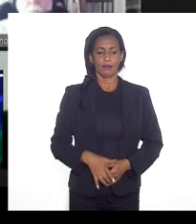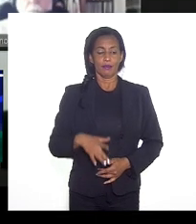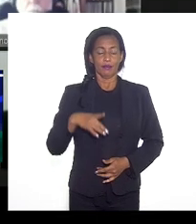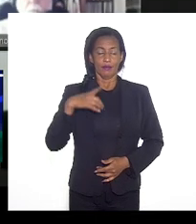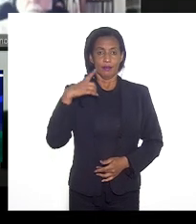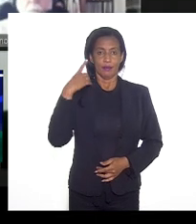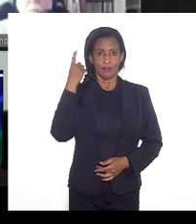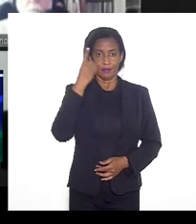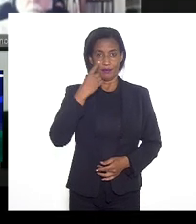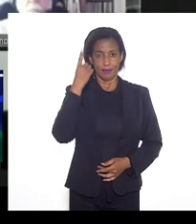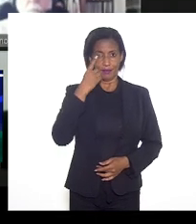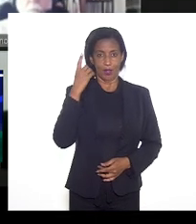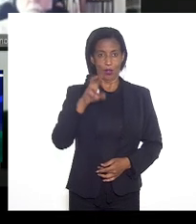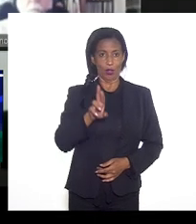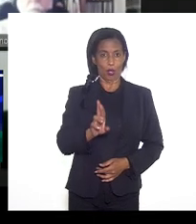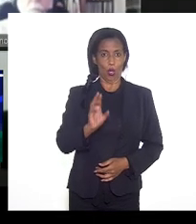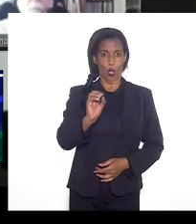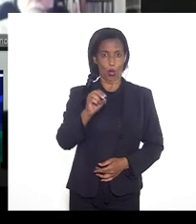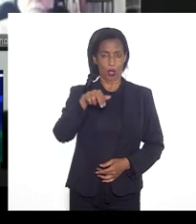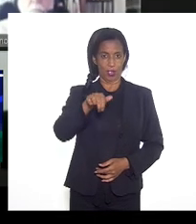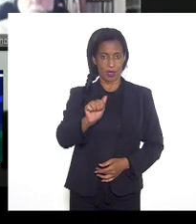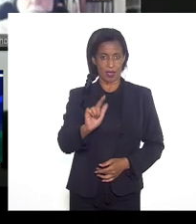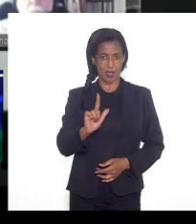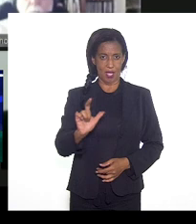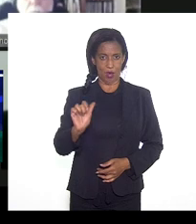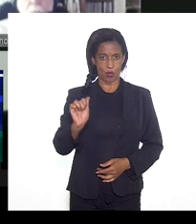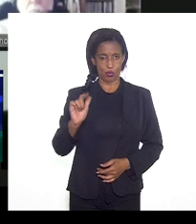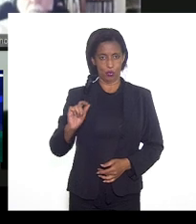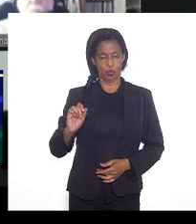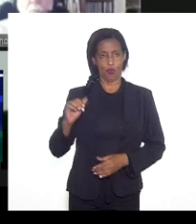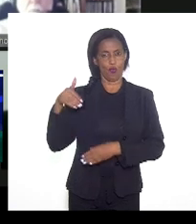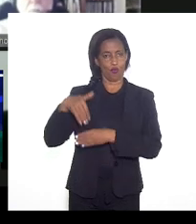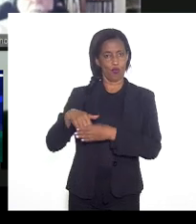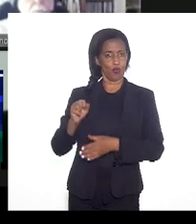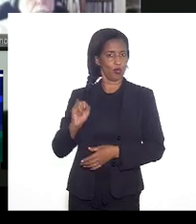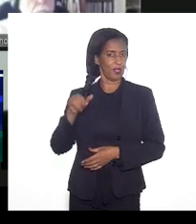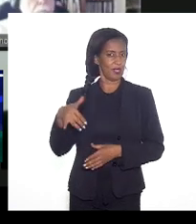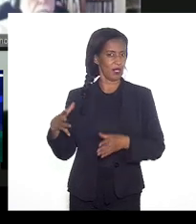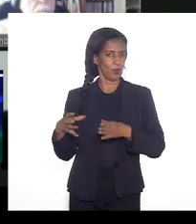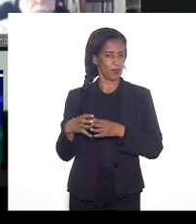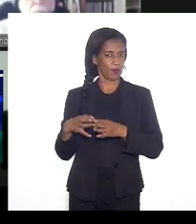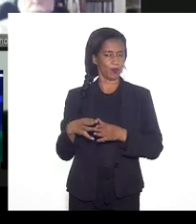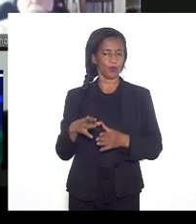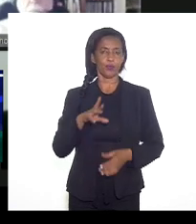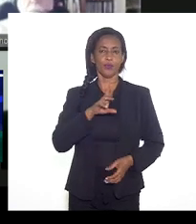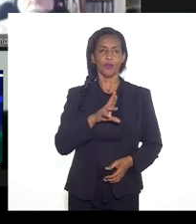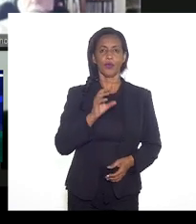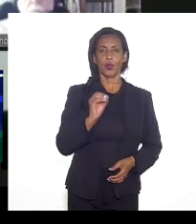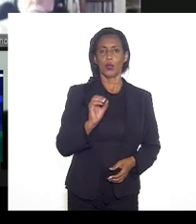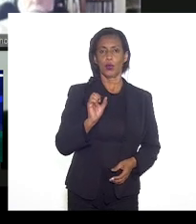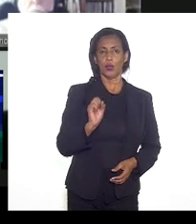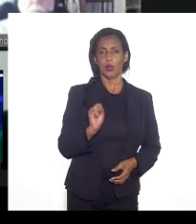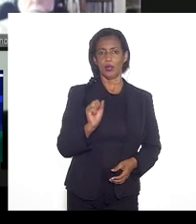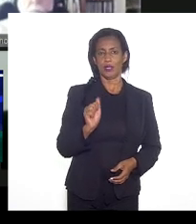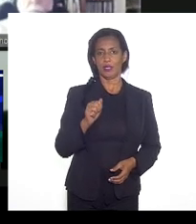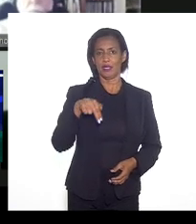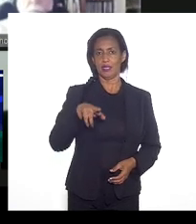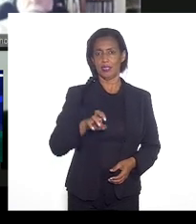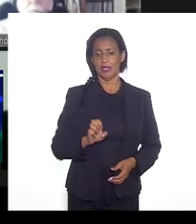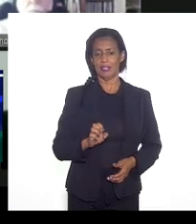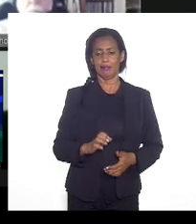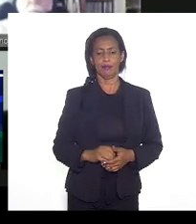Deputado Ronaldo Anchieta votou sim no grupo. Deputada Rosane Félix.